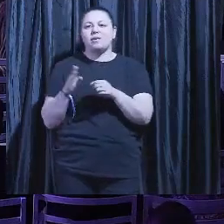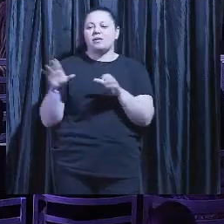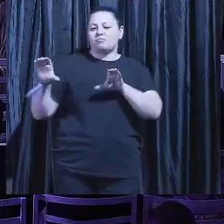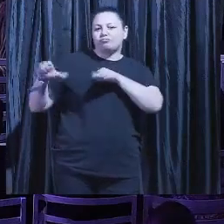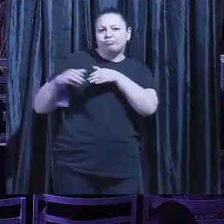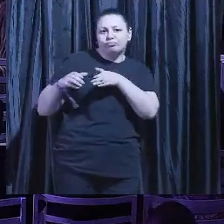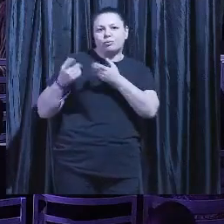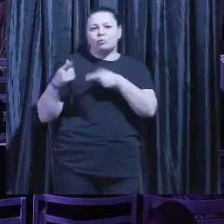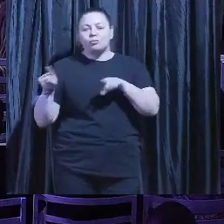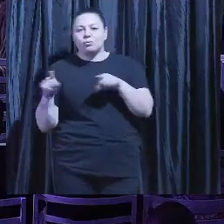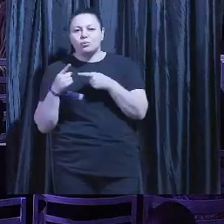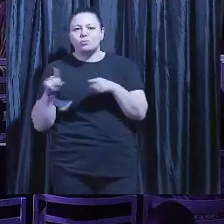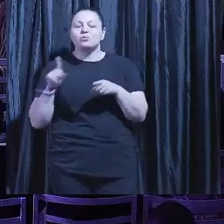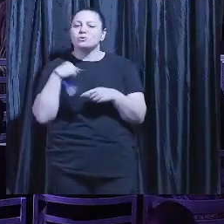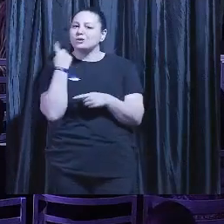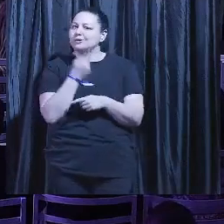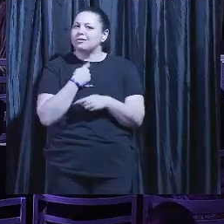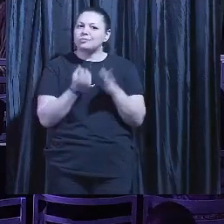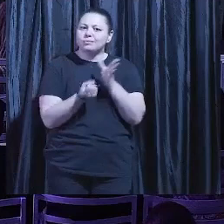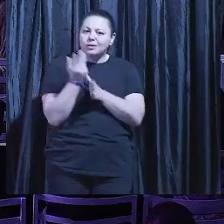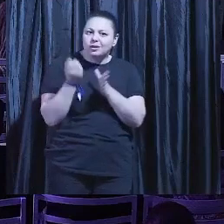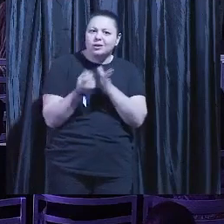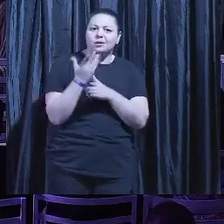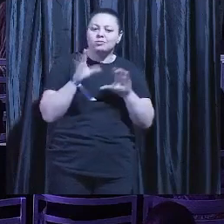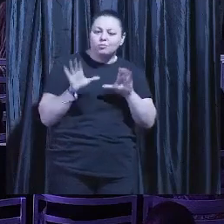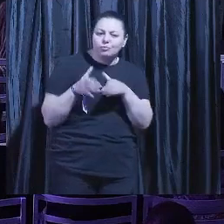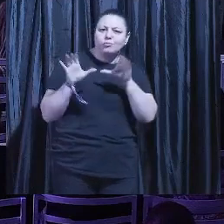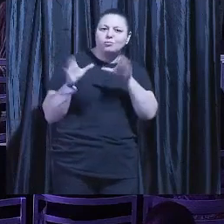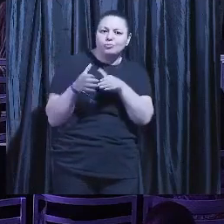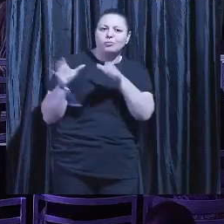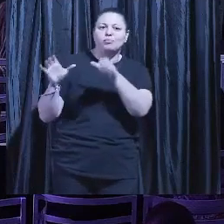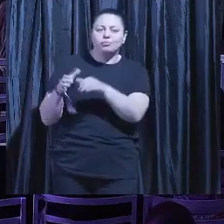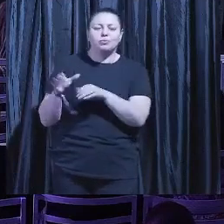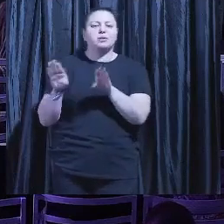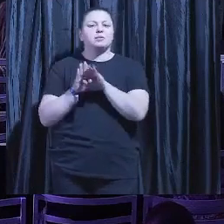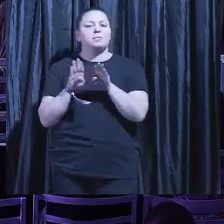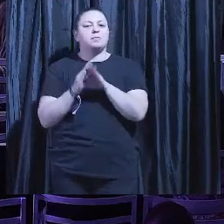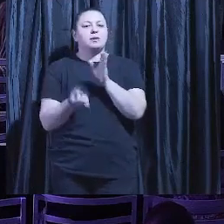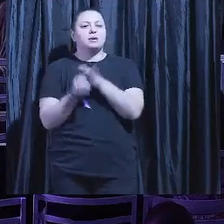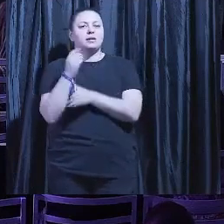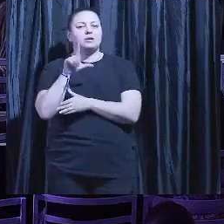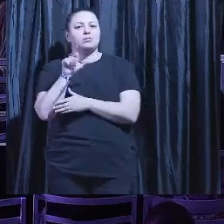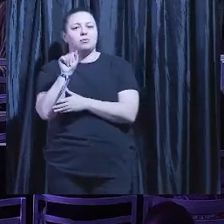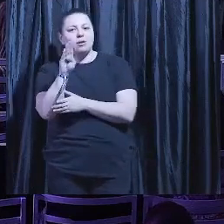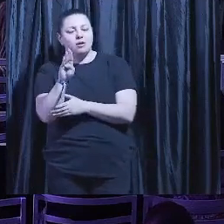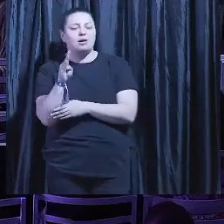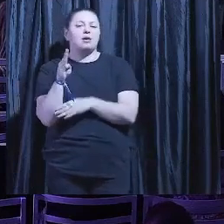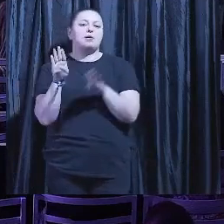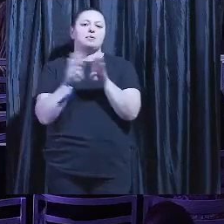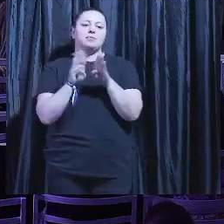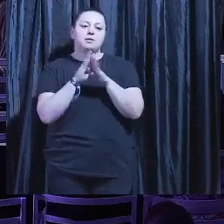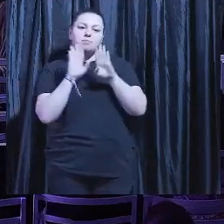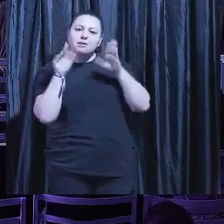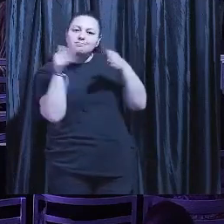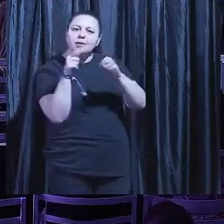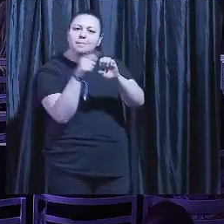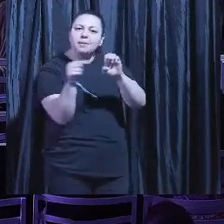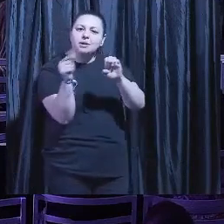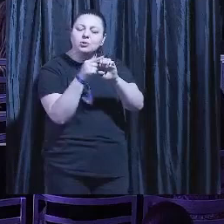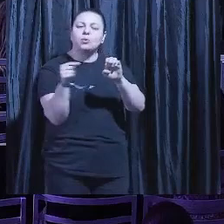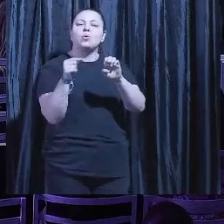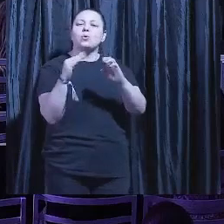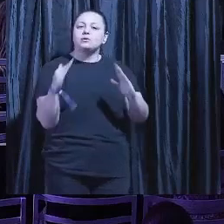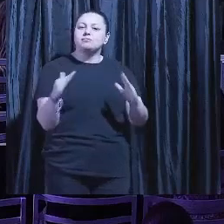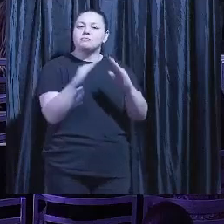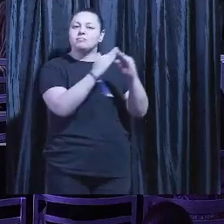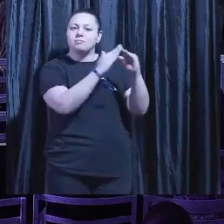gente vem realizando turmas de cidadão de dados, laboratórios de dados para empreendedores da periferia,